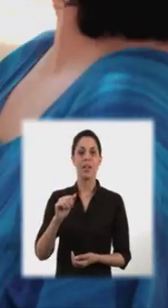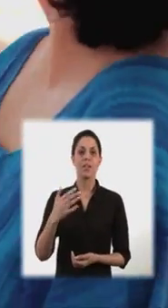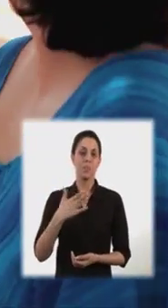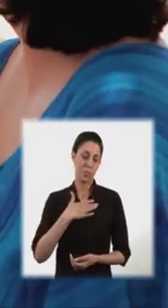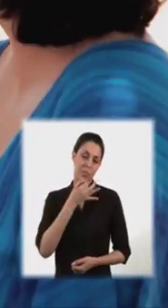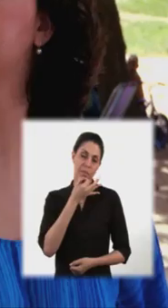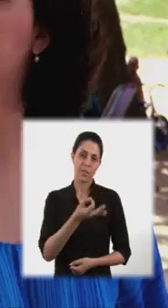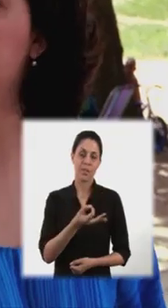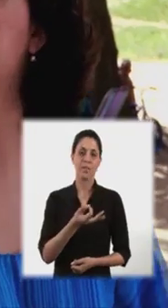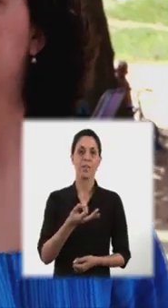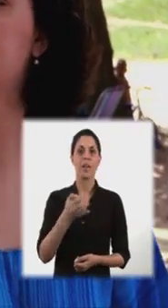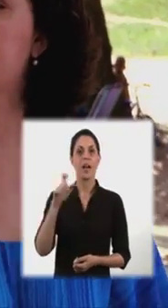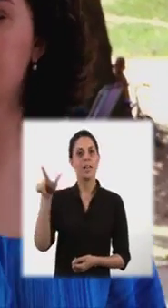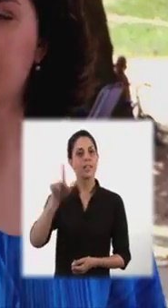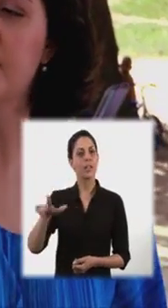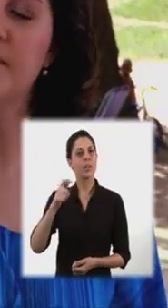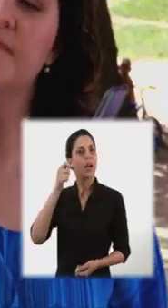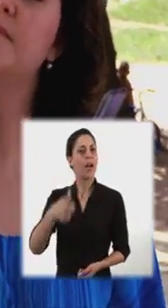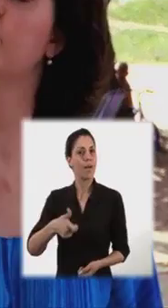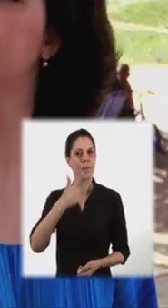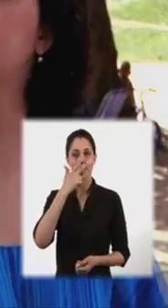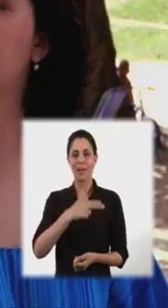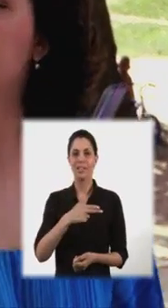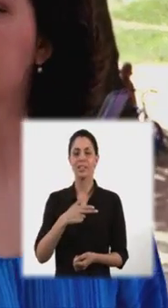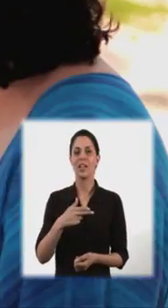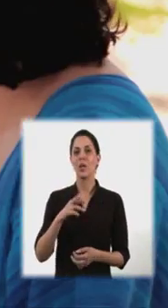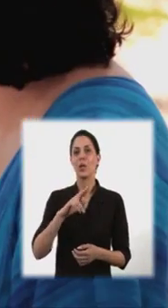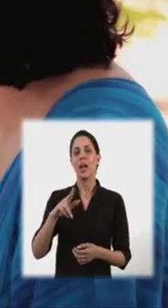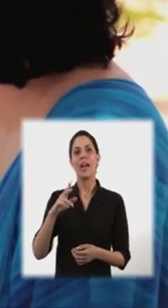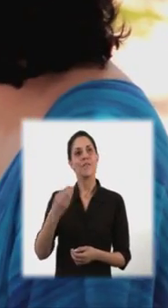de literatura rapidinha, né? Que é a literatura cotidiana.